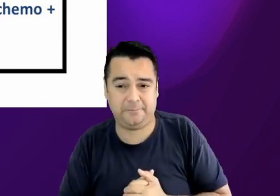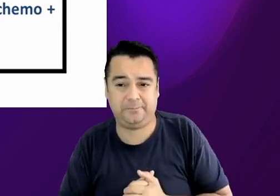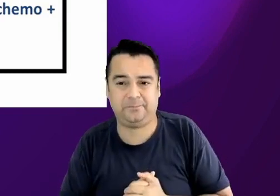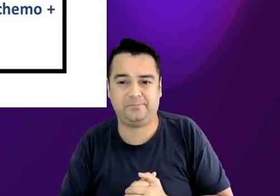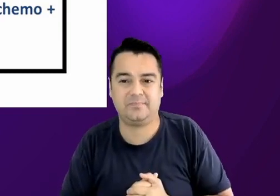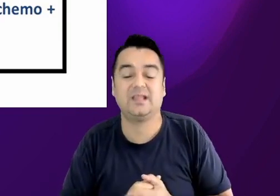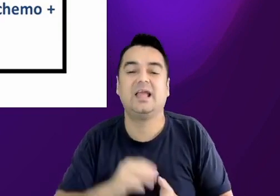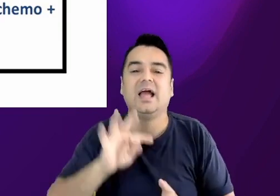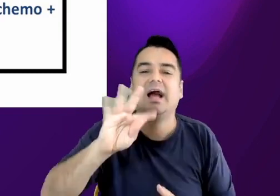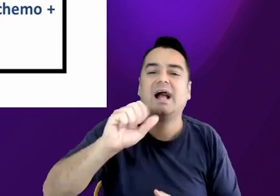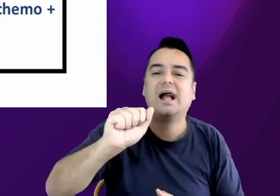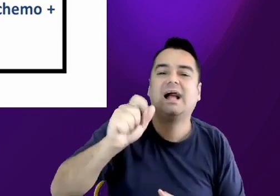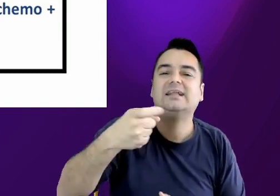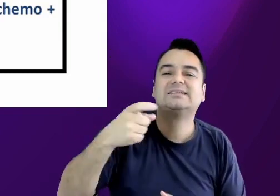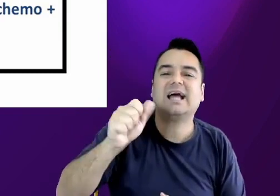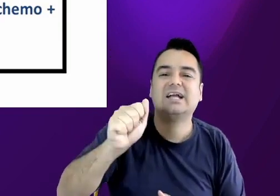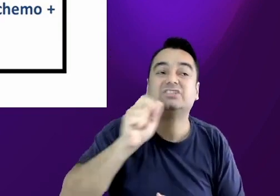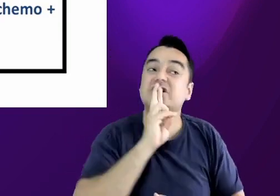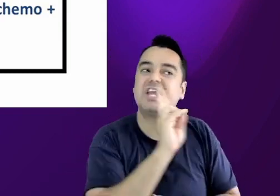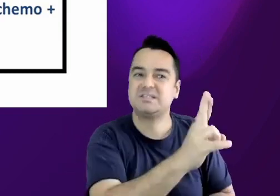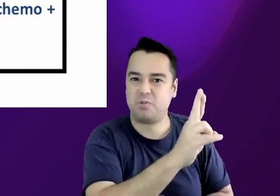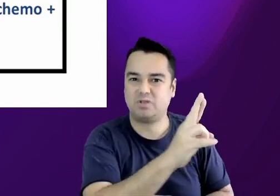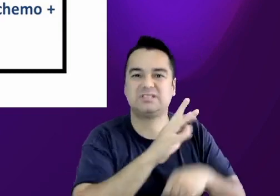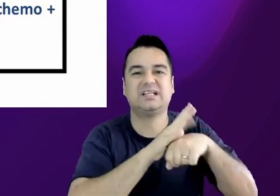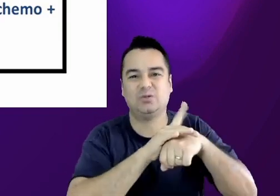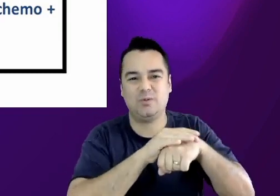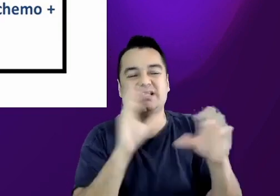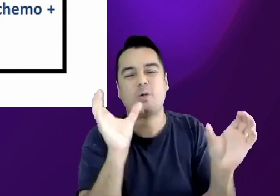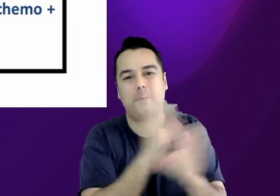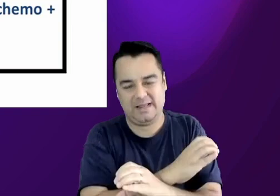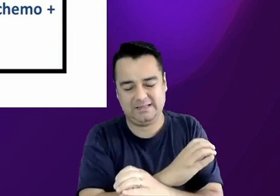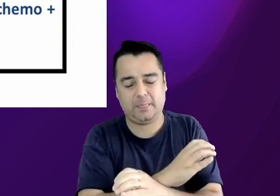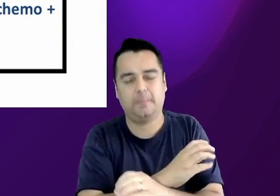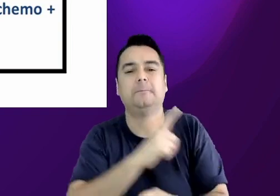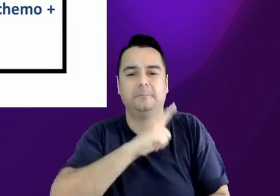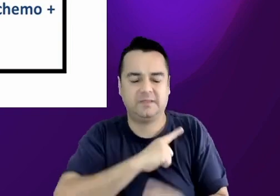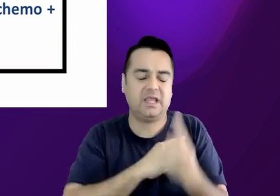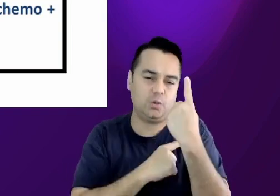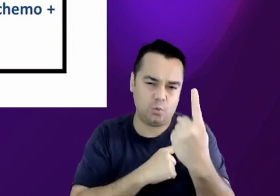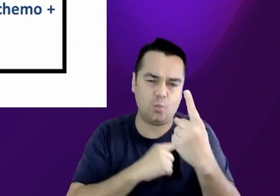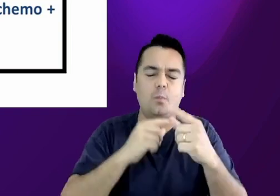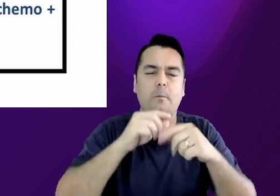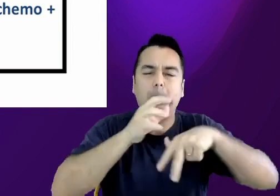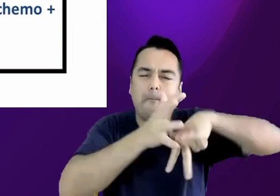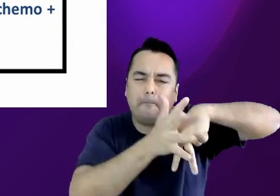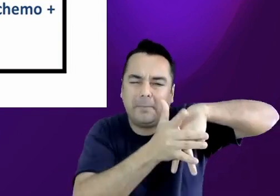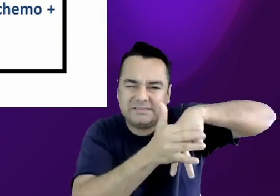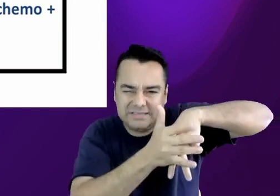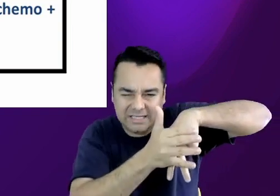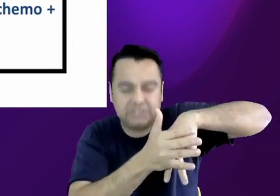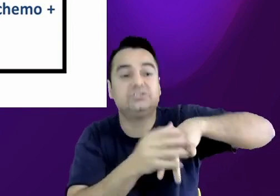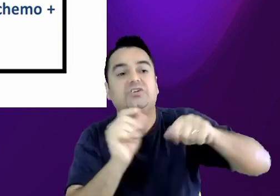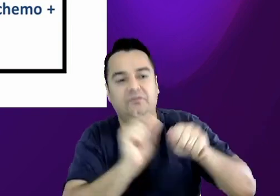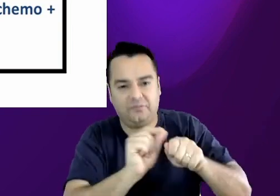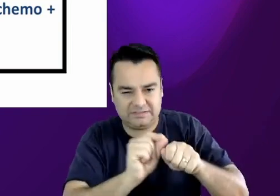taxa de resposta patológica completa. Então, nesse estudo, pacientes realizavam